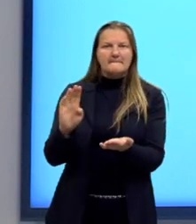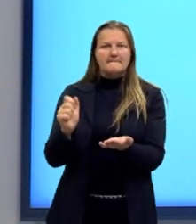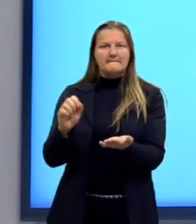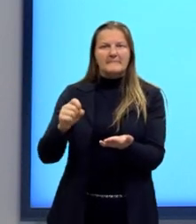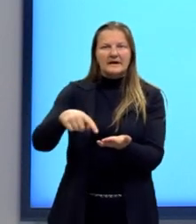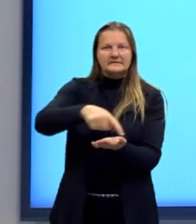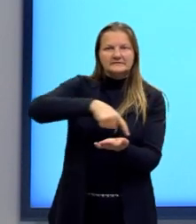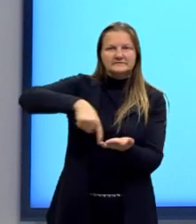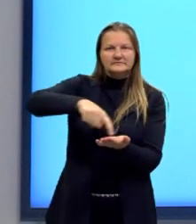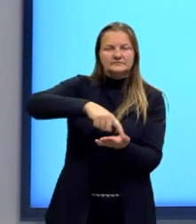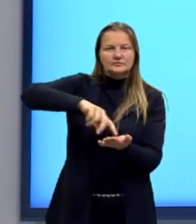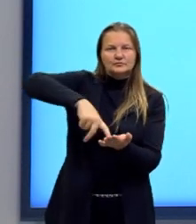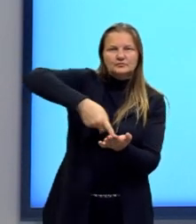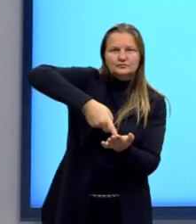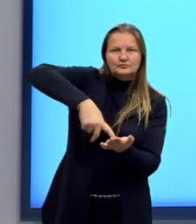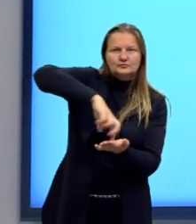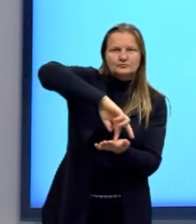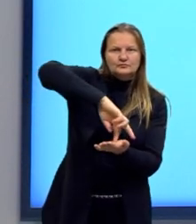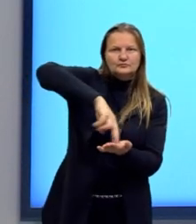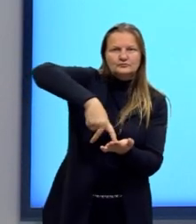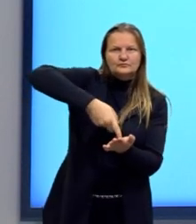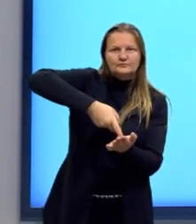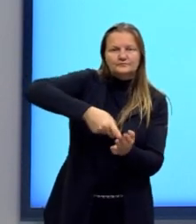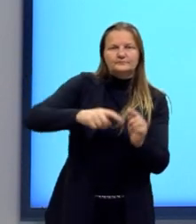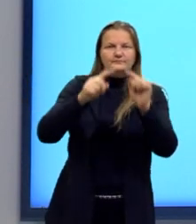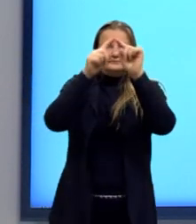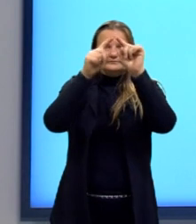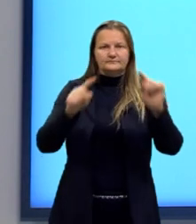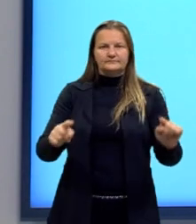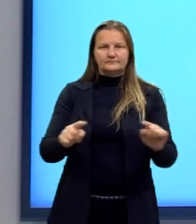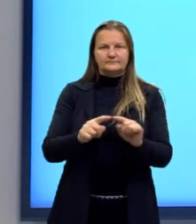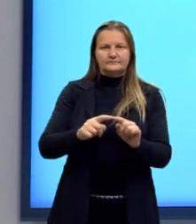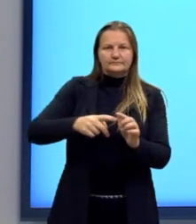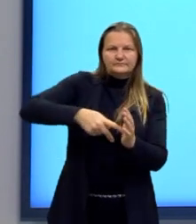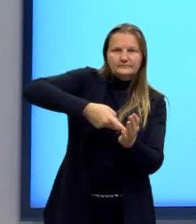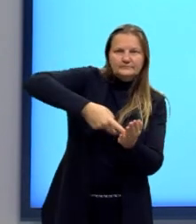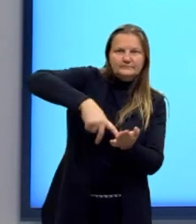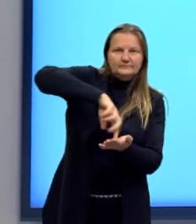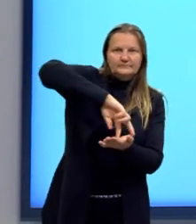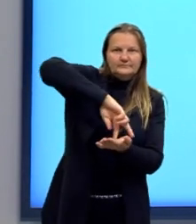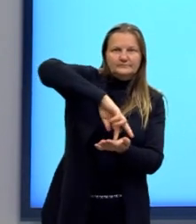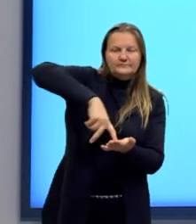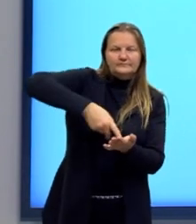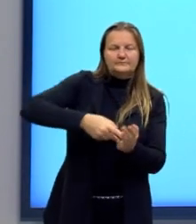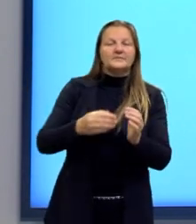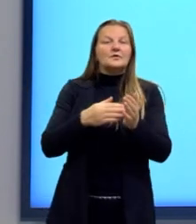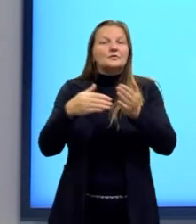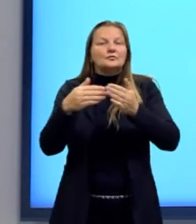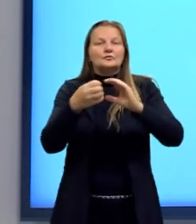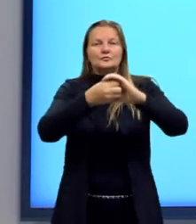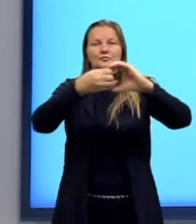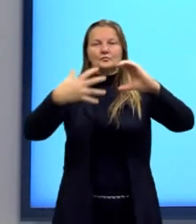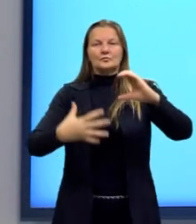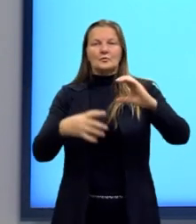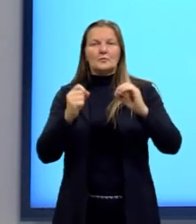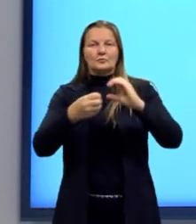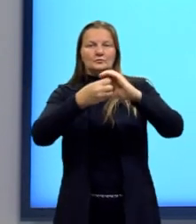construído a partir da rotação de um triângulo de acordo com suas características ele pode ser